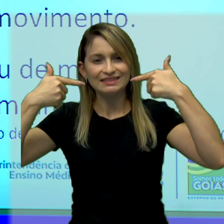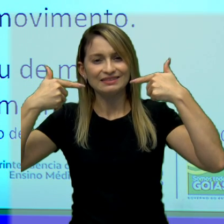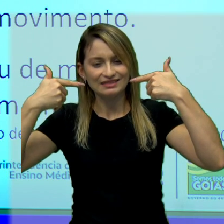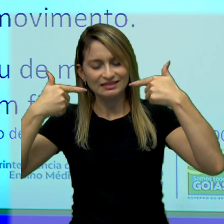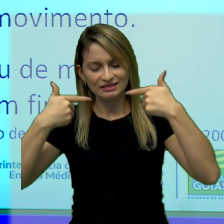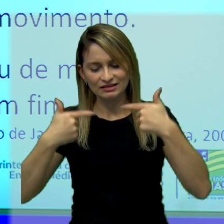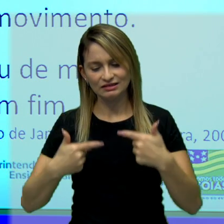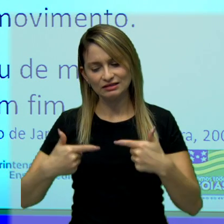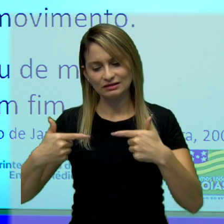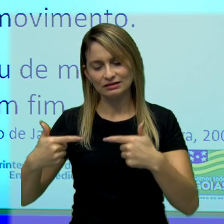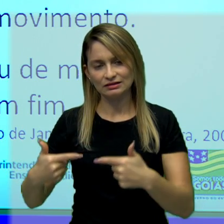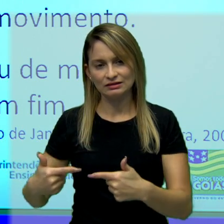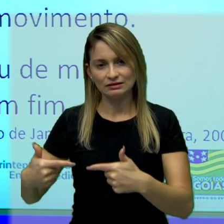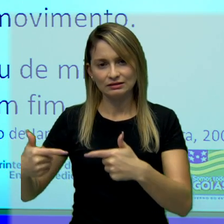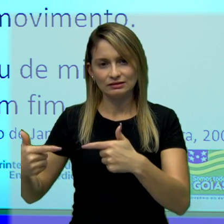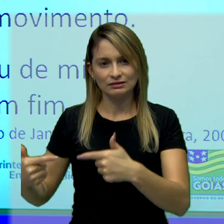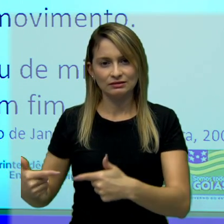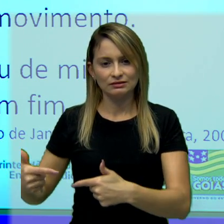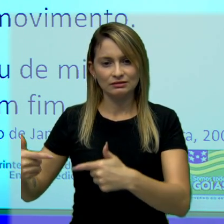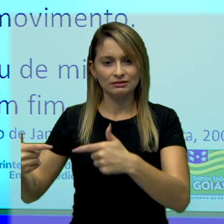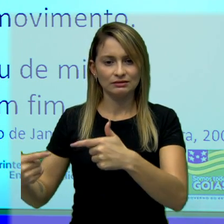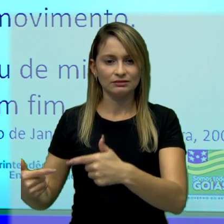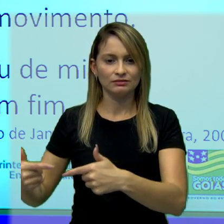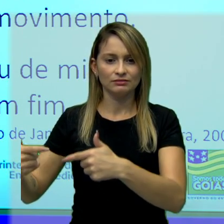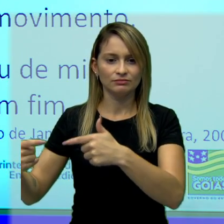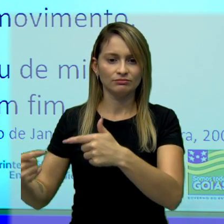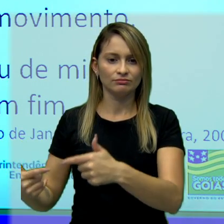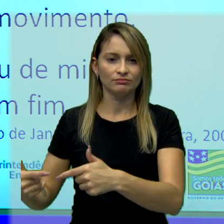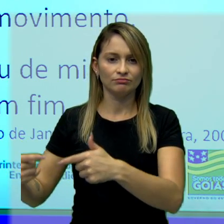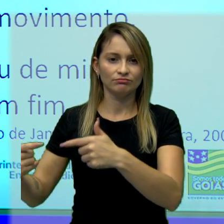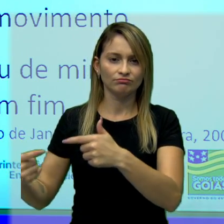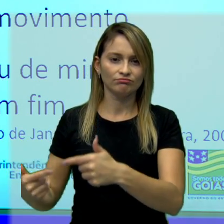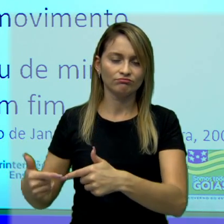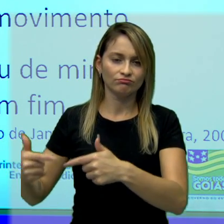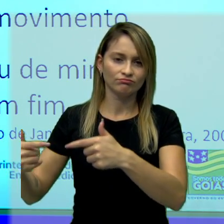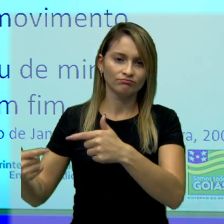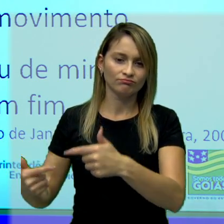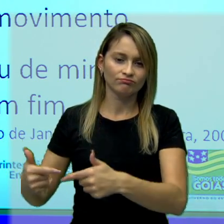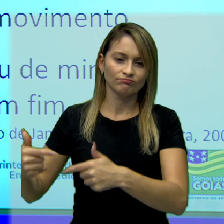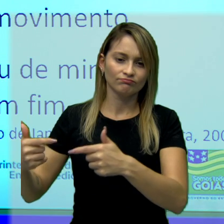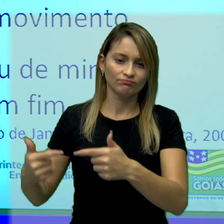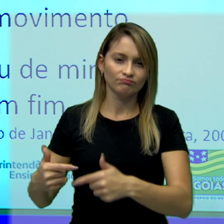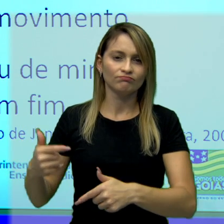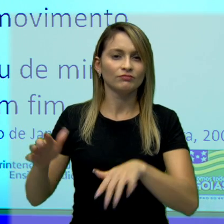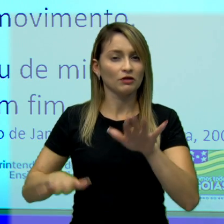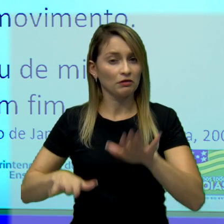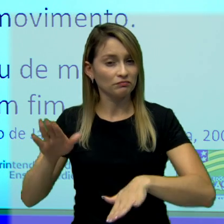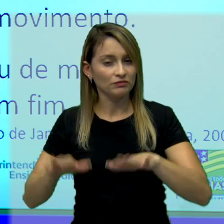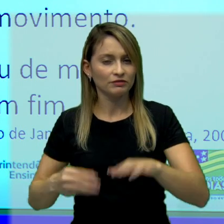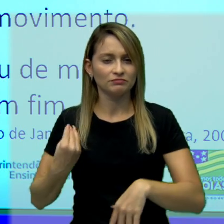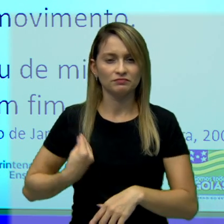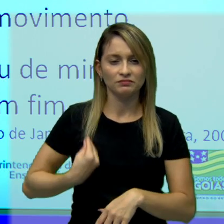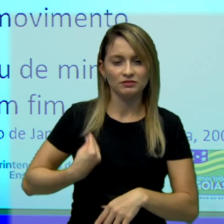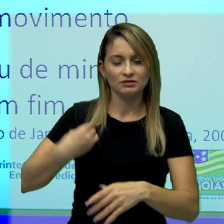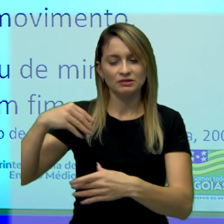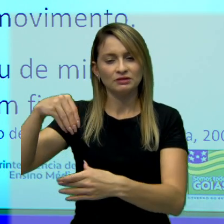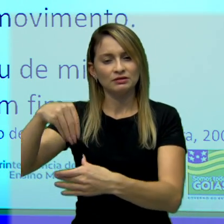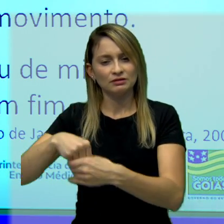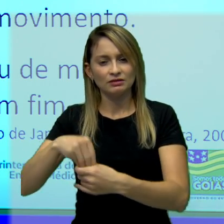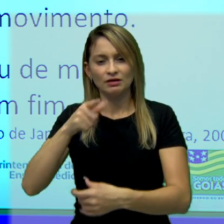o sorriso que eu te levava desprendeu-se e caiu de mim. E só talvez ele ainda